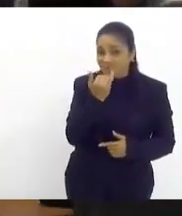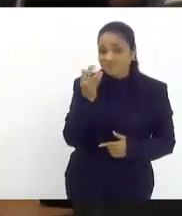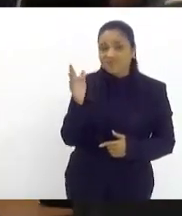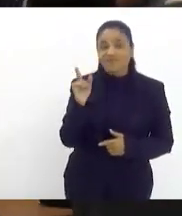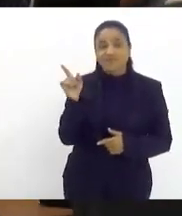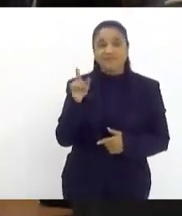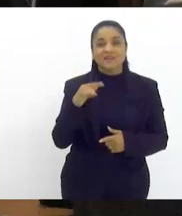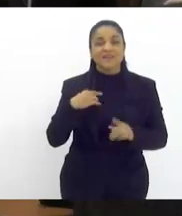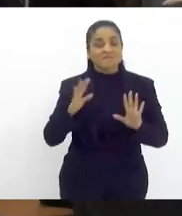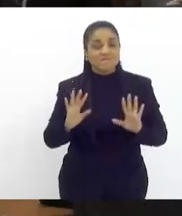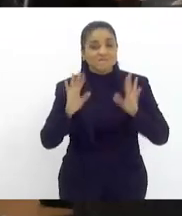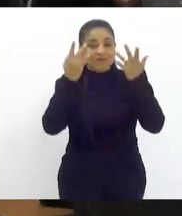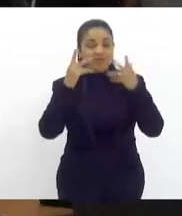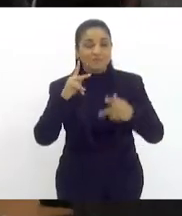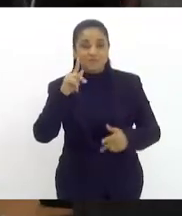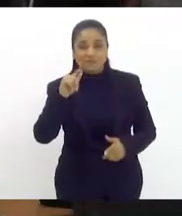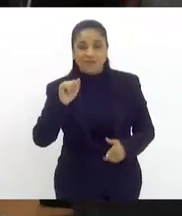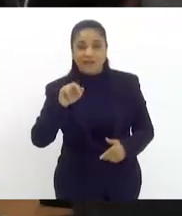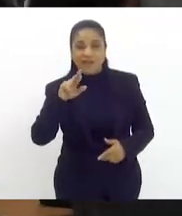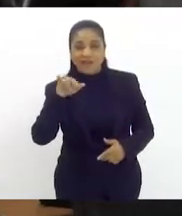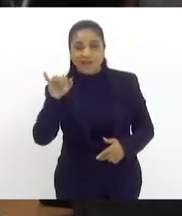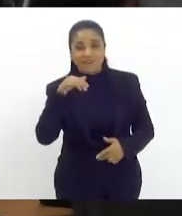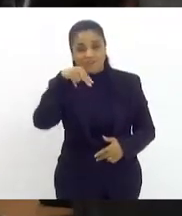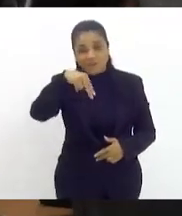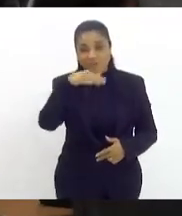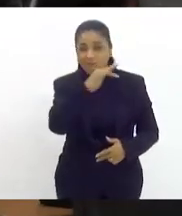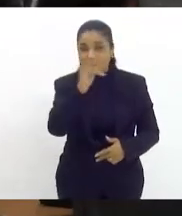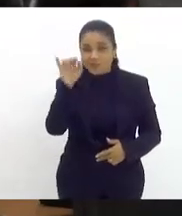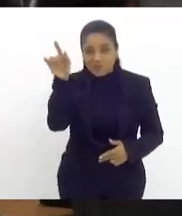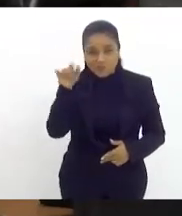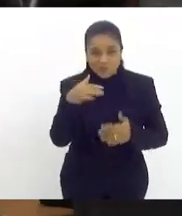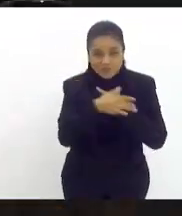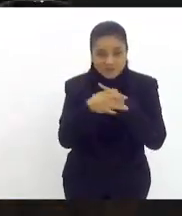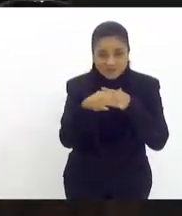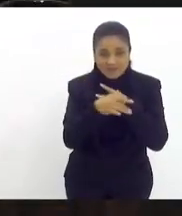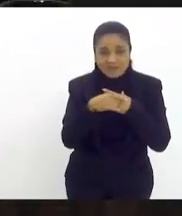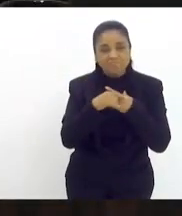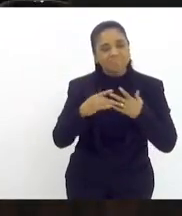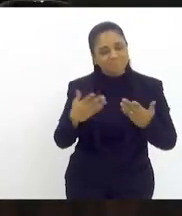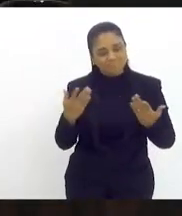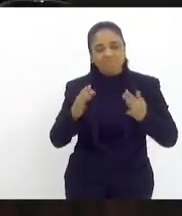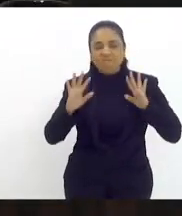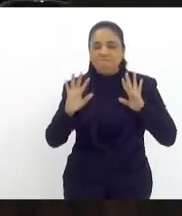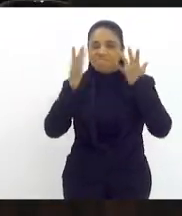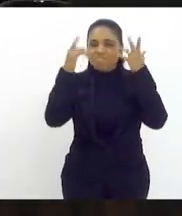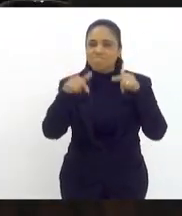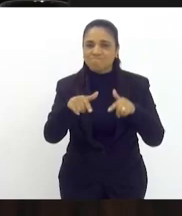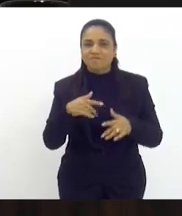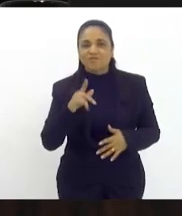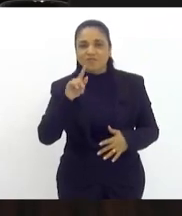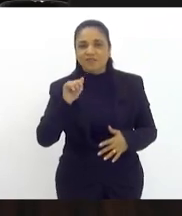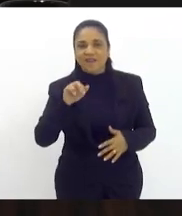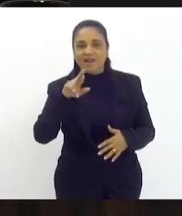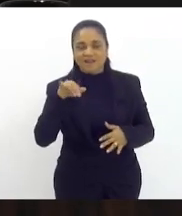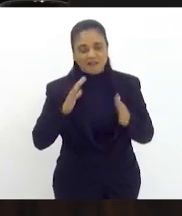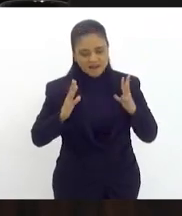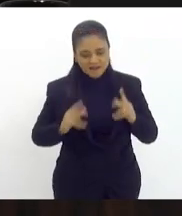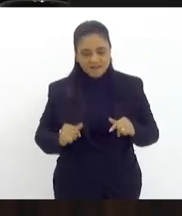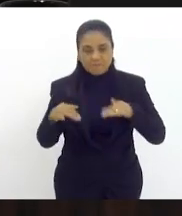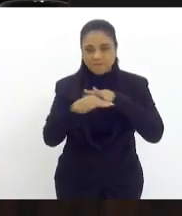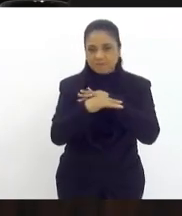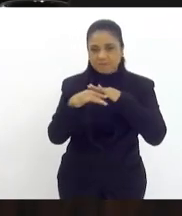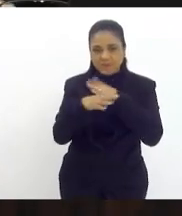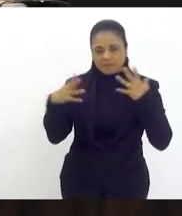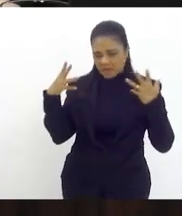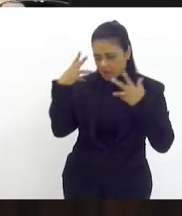para os gari de Nova Friburgo e bem trazido aqui viva aos garis que deixam a nossa cidade cada vez